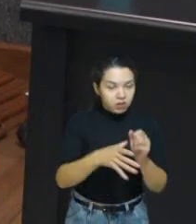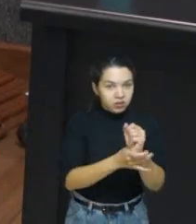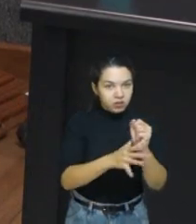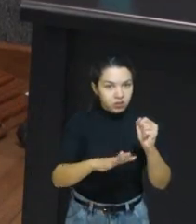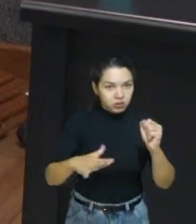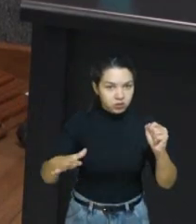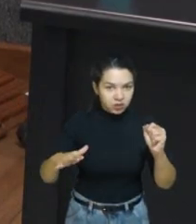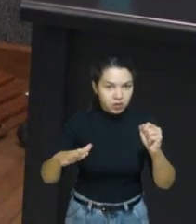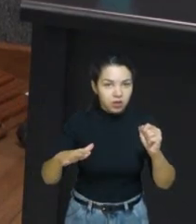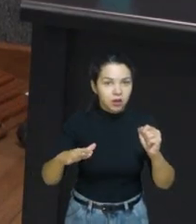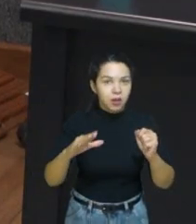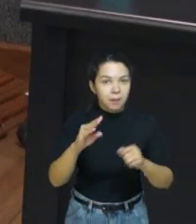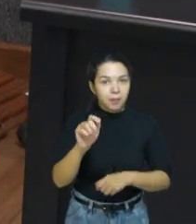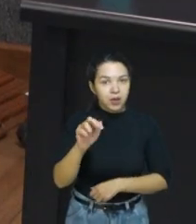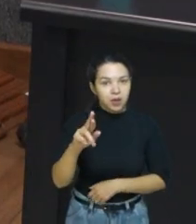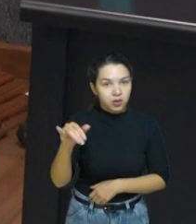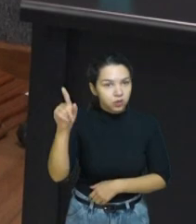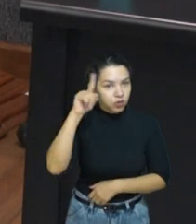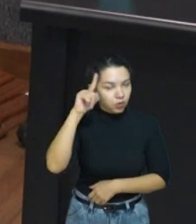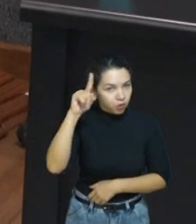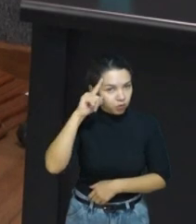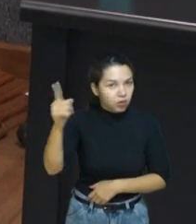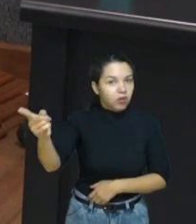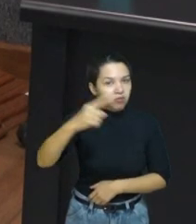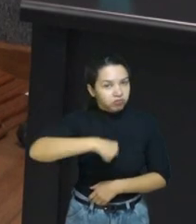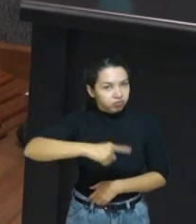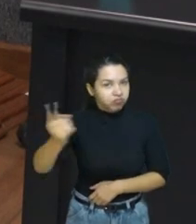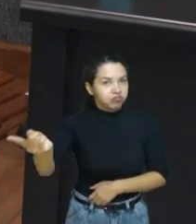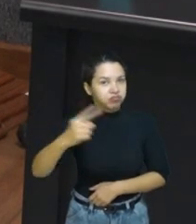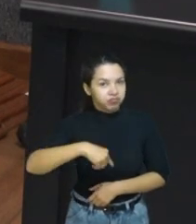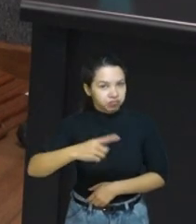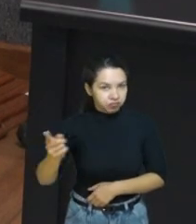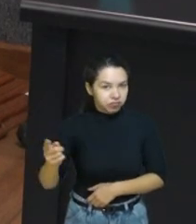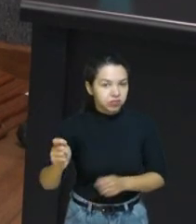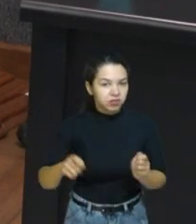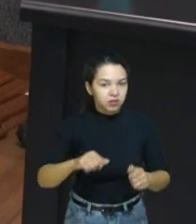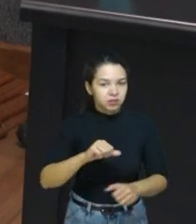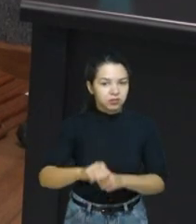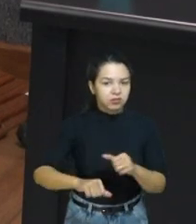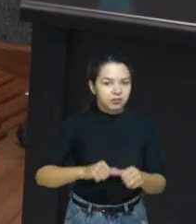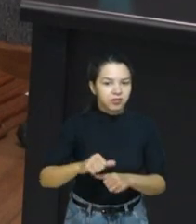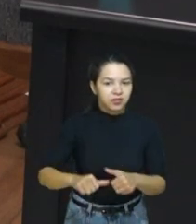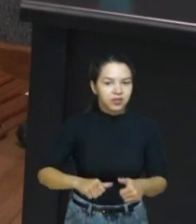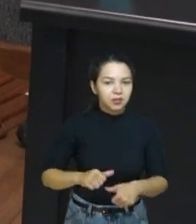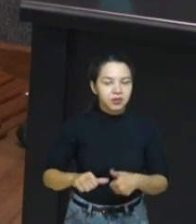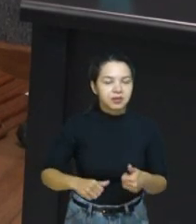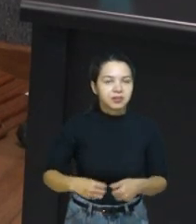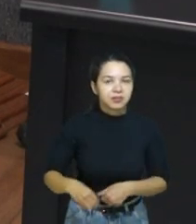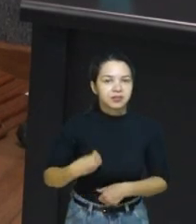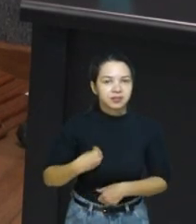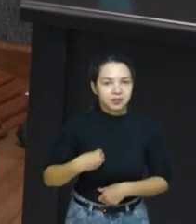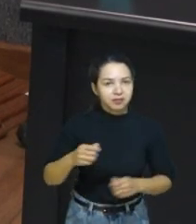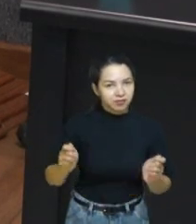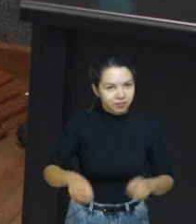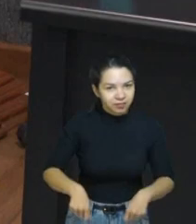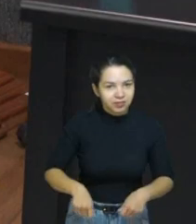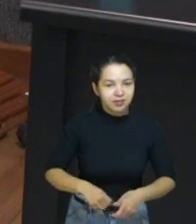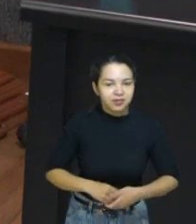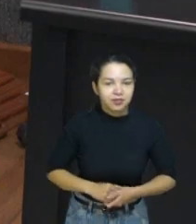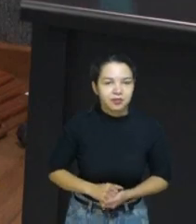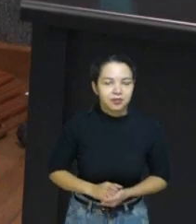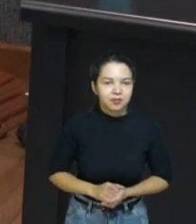de Barreiros todos os dias. Então, assim, é possível a gente fazer essa diferença. A gente está acreditando que nesses 2 anos e meio a gente vai